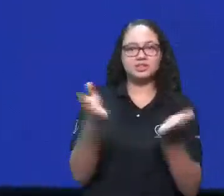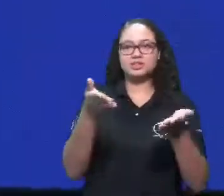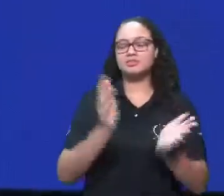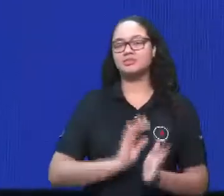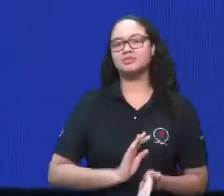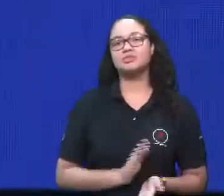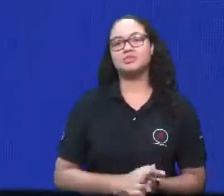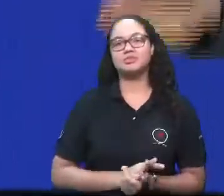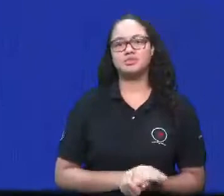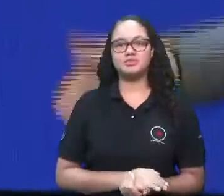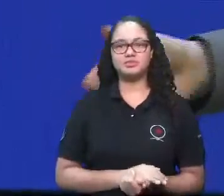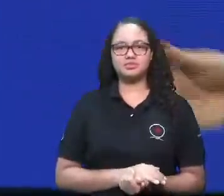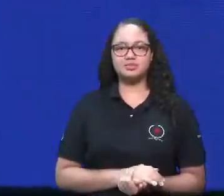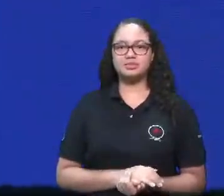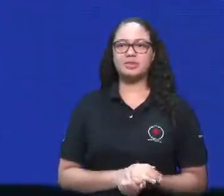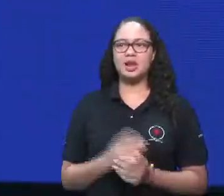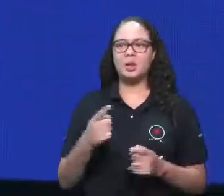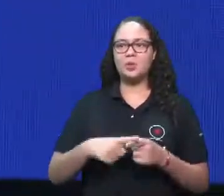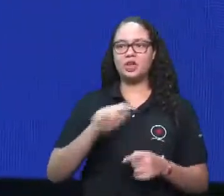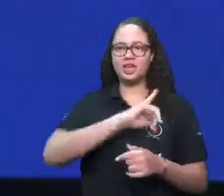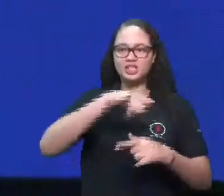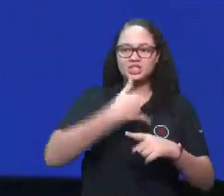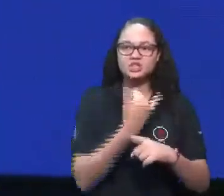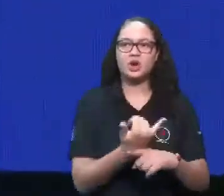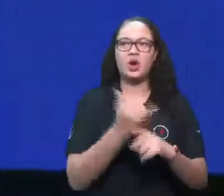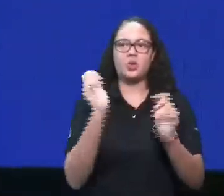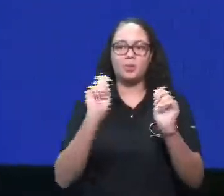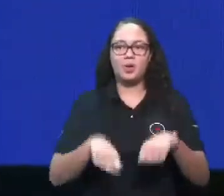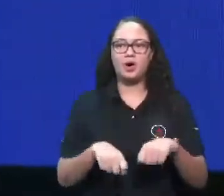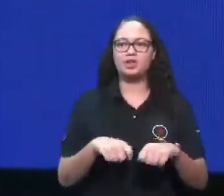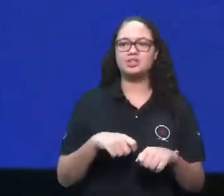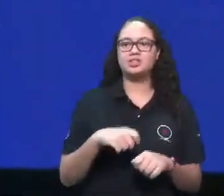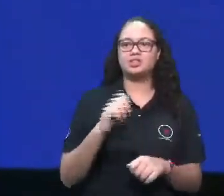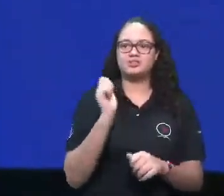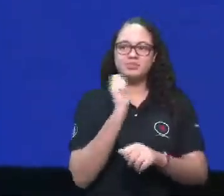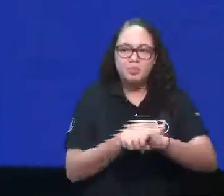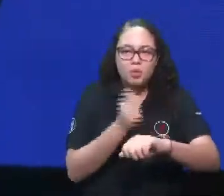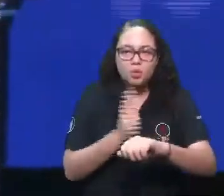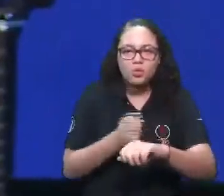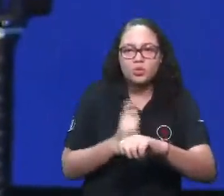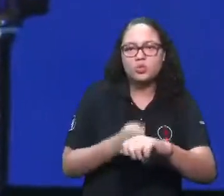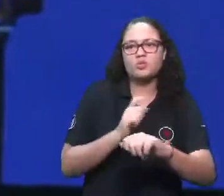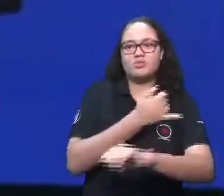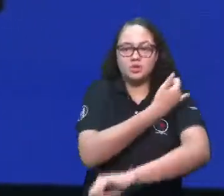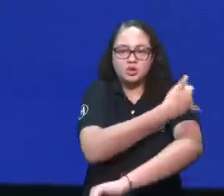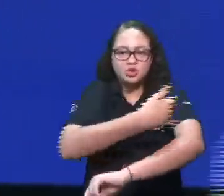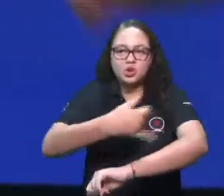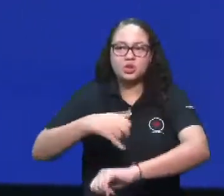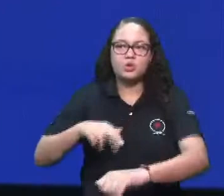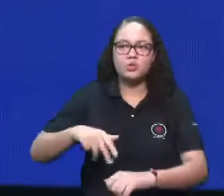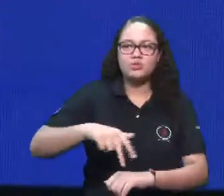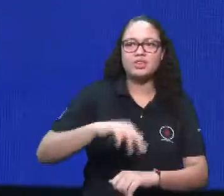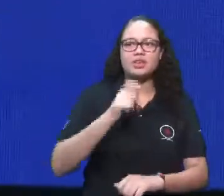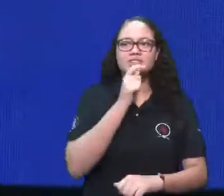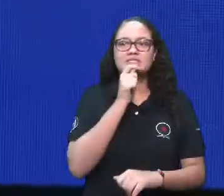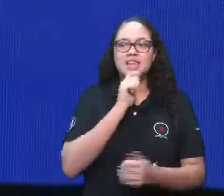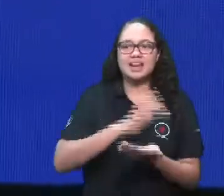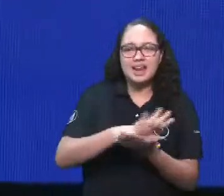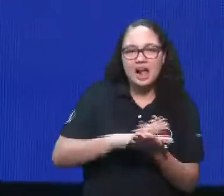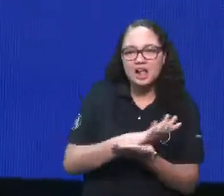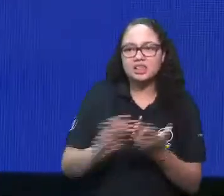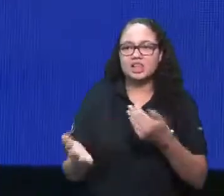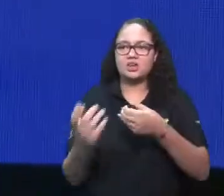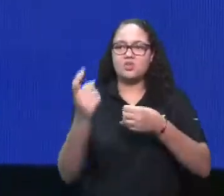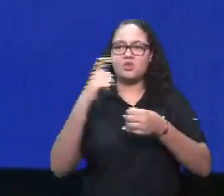Agora, por que Jacó pode entrar duro, atravessar o Jordão sem nada, com um cajado, e voltar dividido em